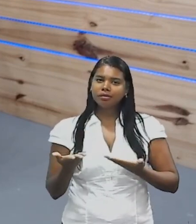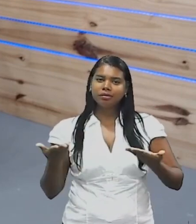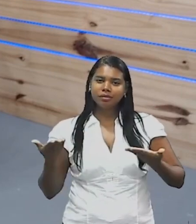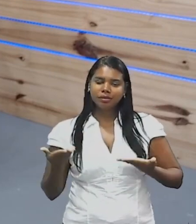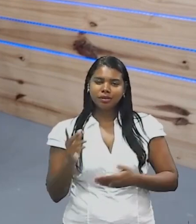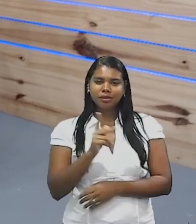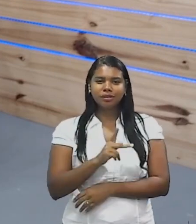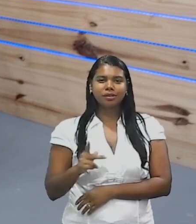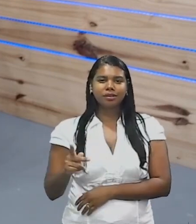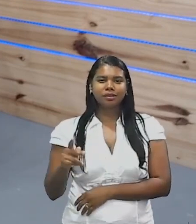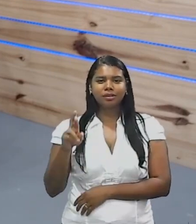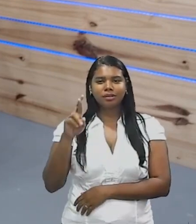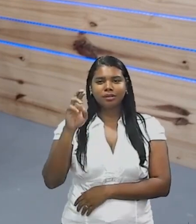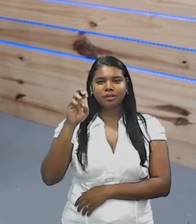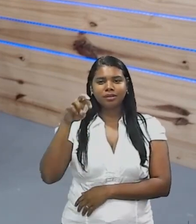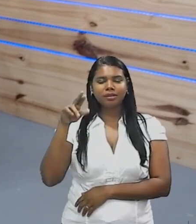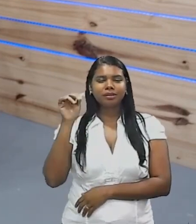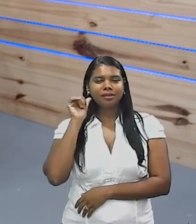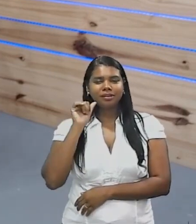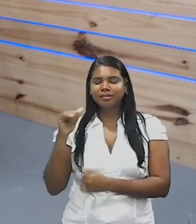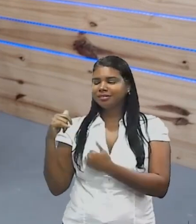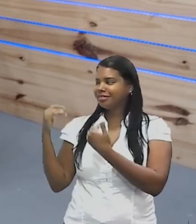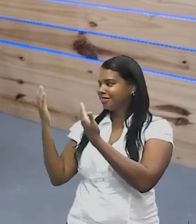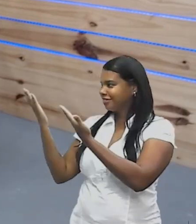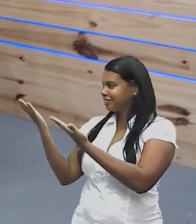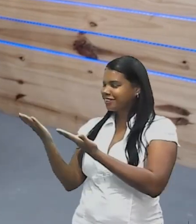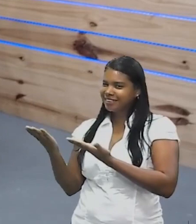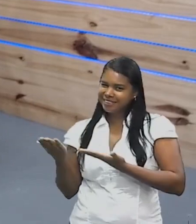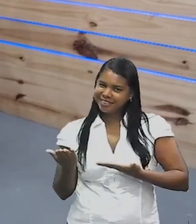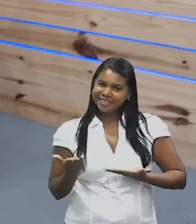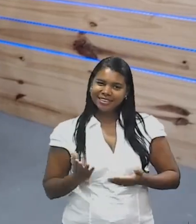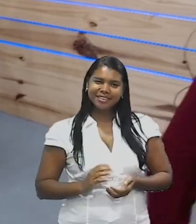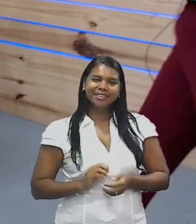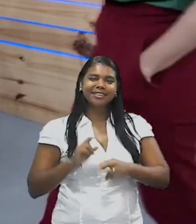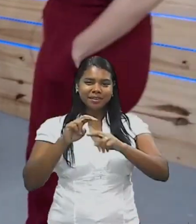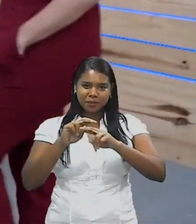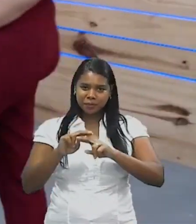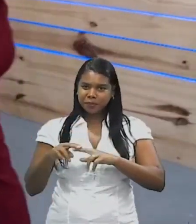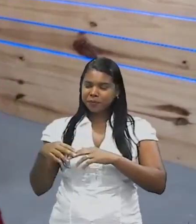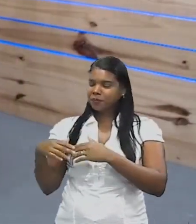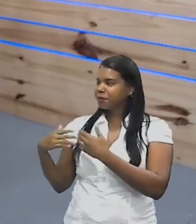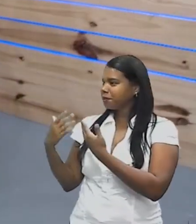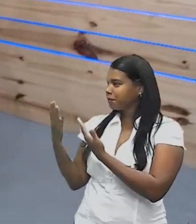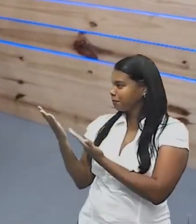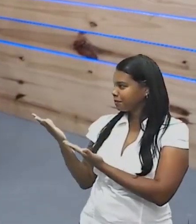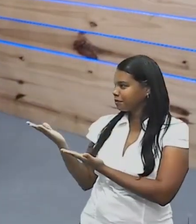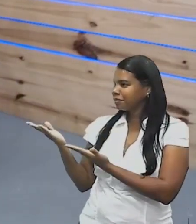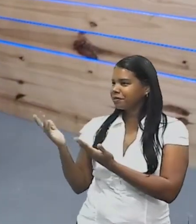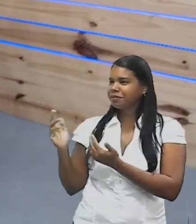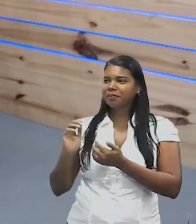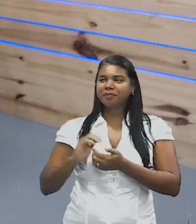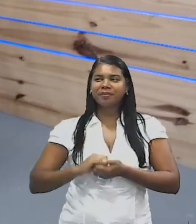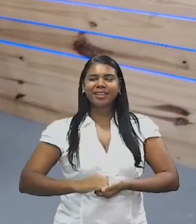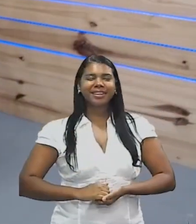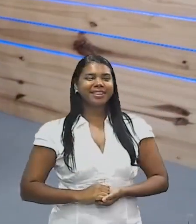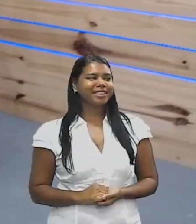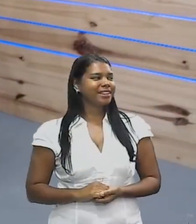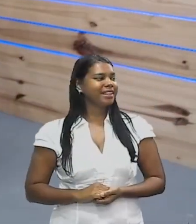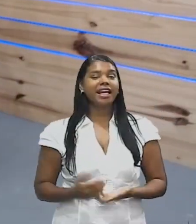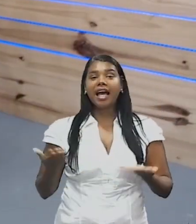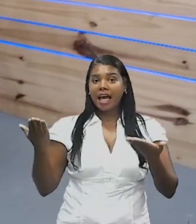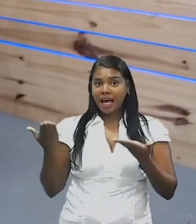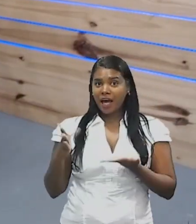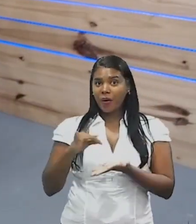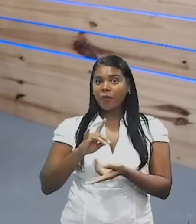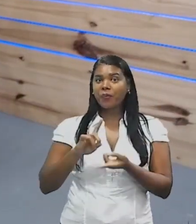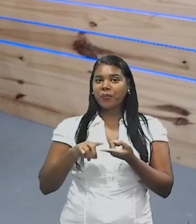a professora Renata Maciel. Professora, pode vir, fique à vontade, sente-se, o lugar é seu. E quero